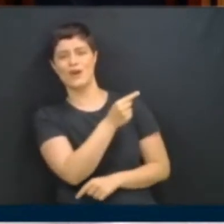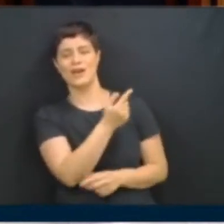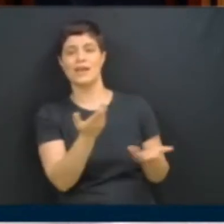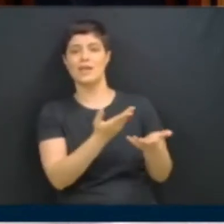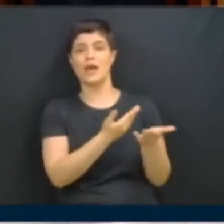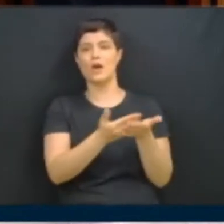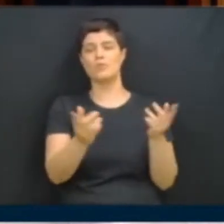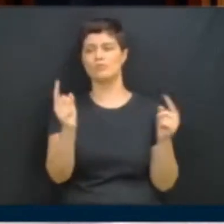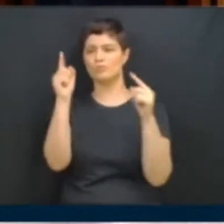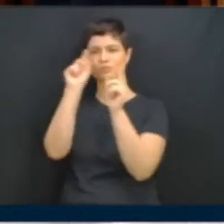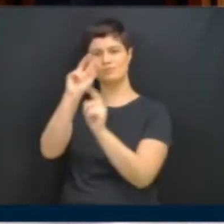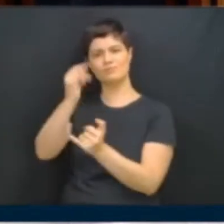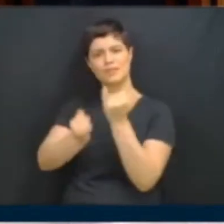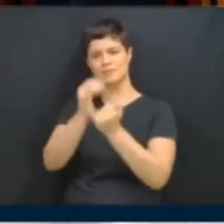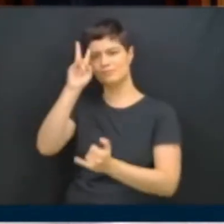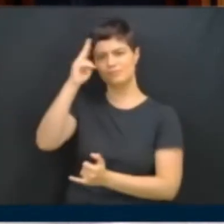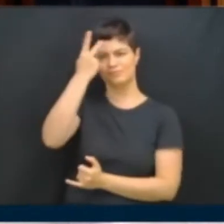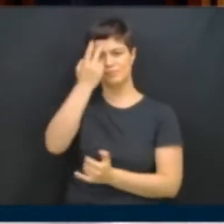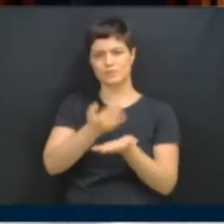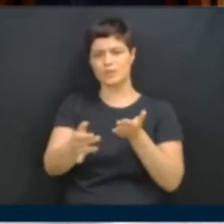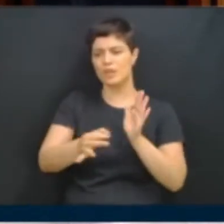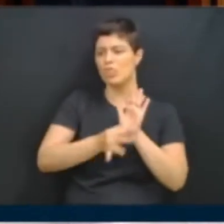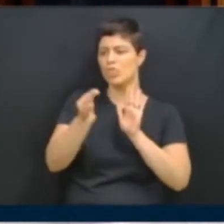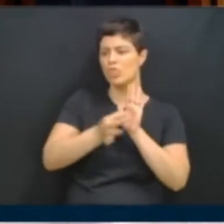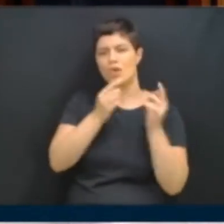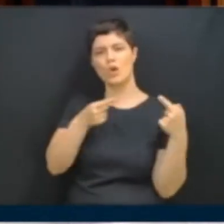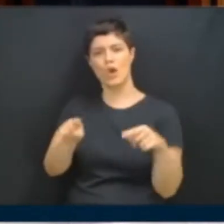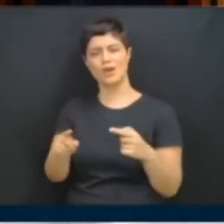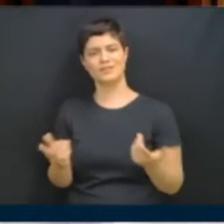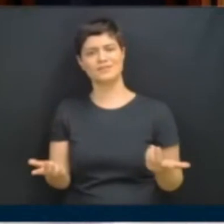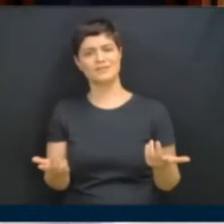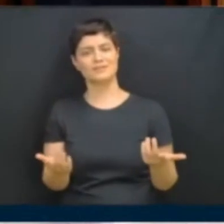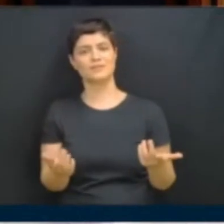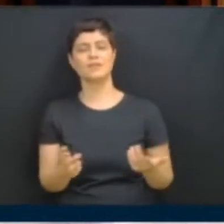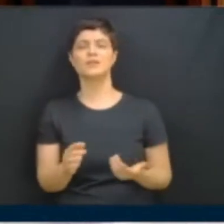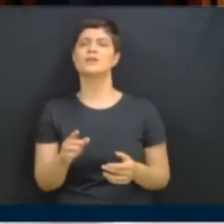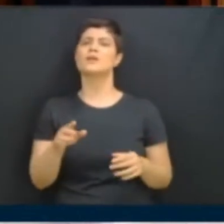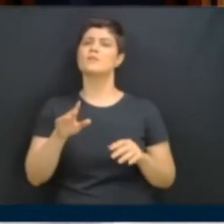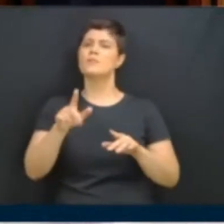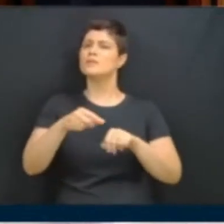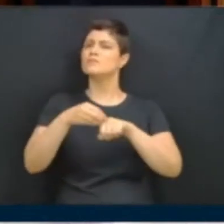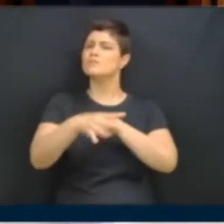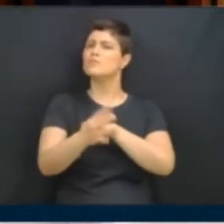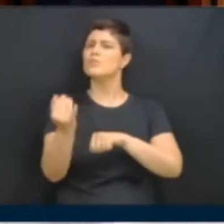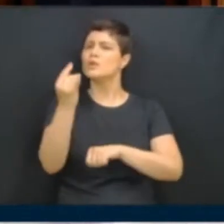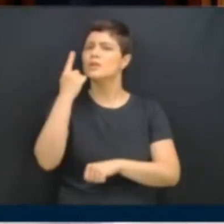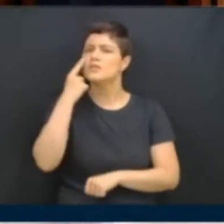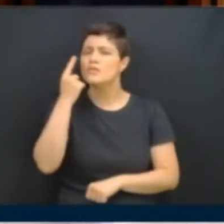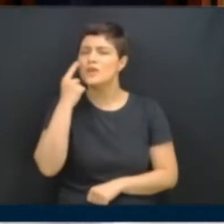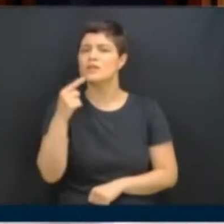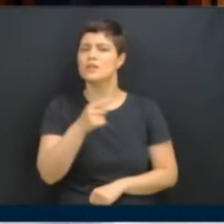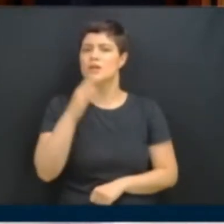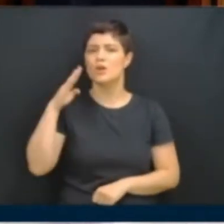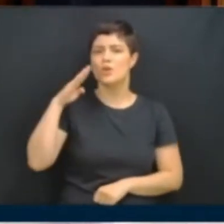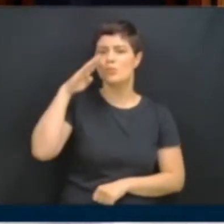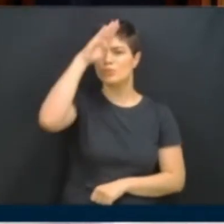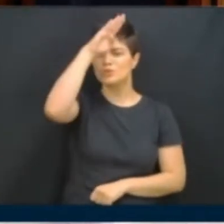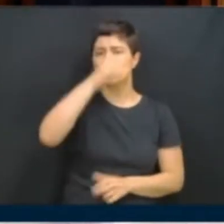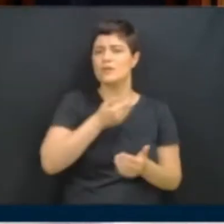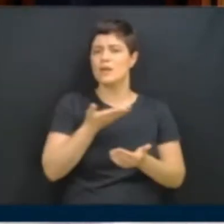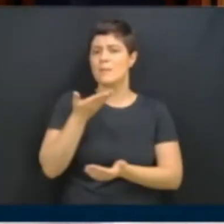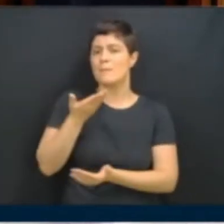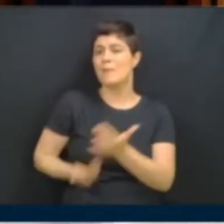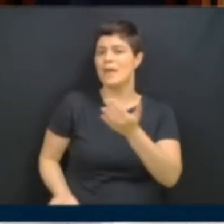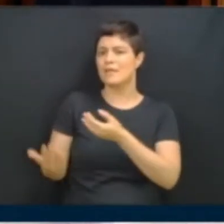dado importante. O inominável, depois da eleição, que perdeu para o povo brasileiro, cortou